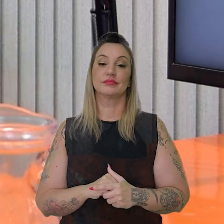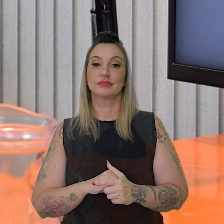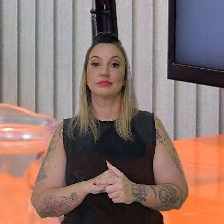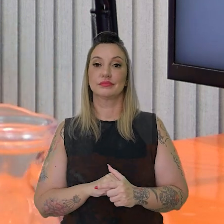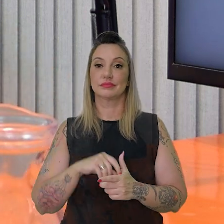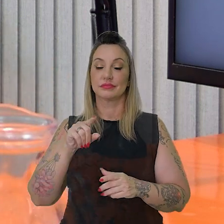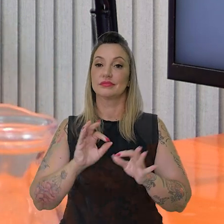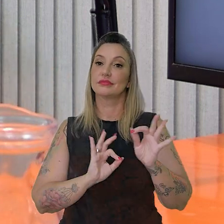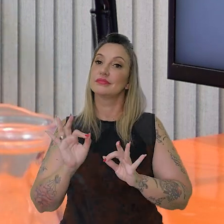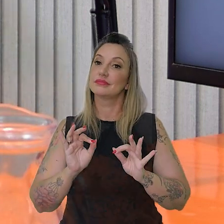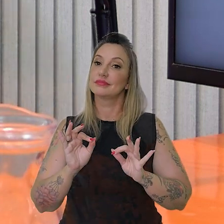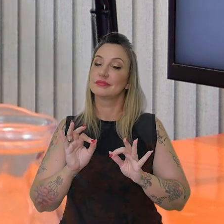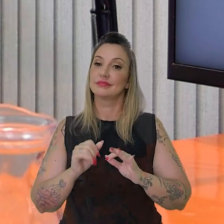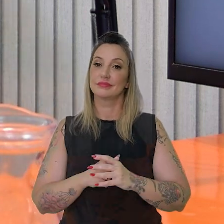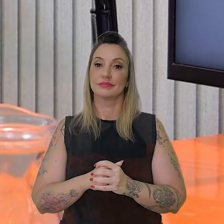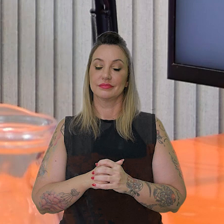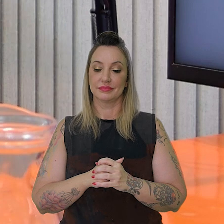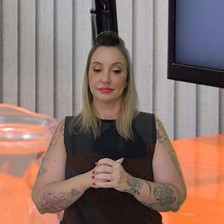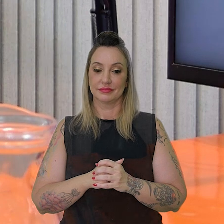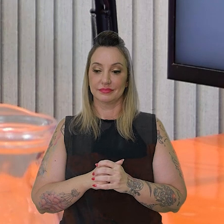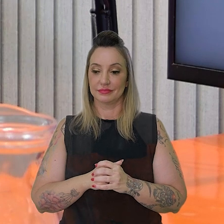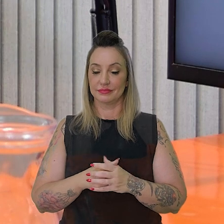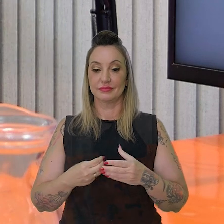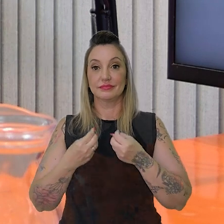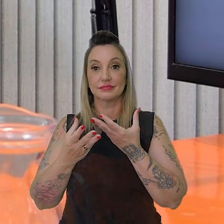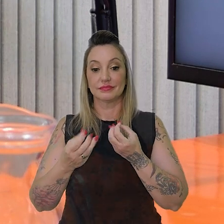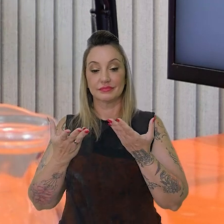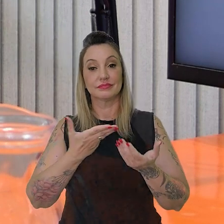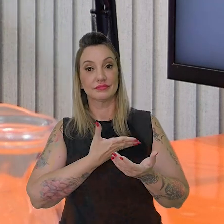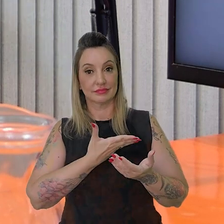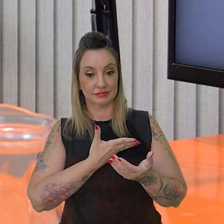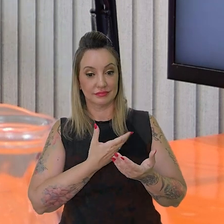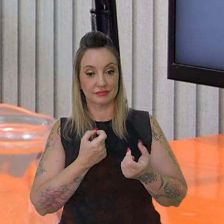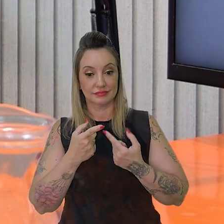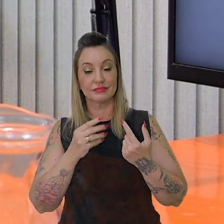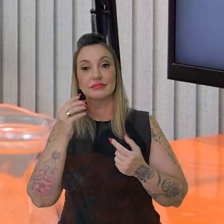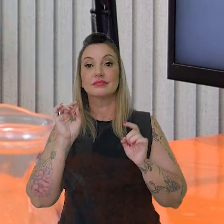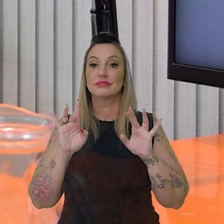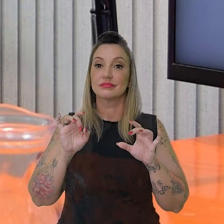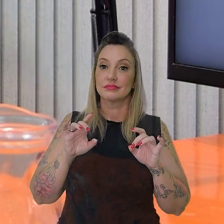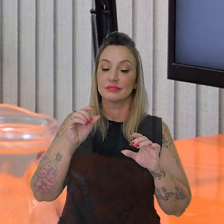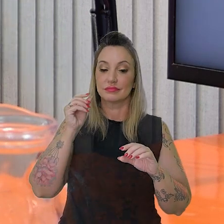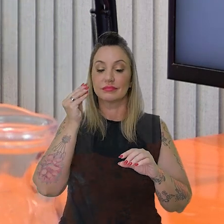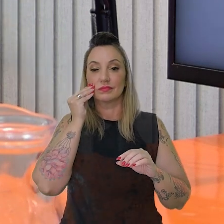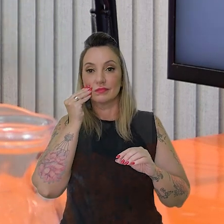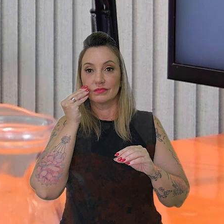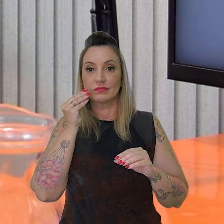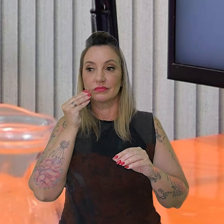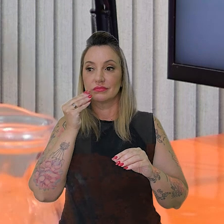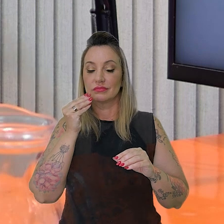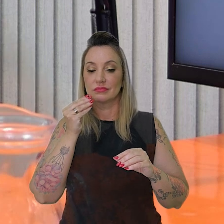bolsa é um projeto que onde eu trago colegas que TM alguma especialidade que a gente possa